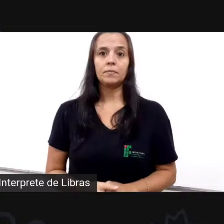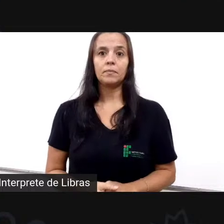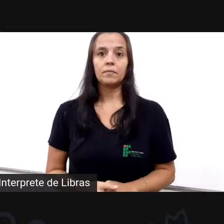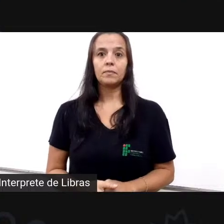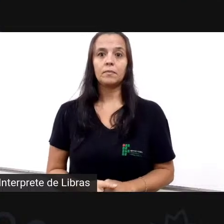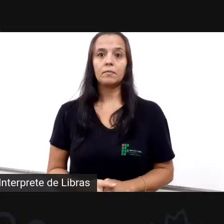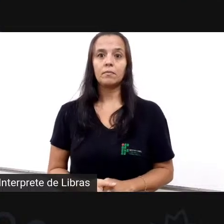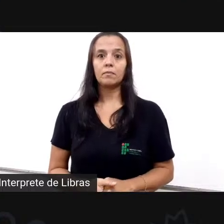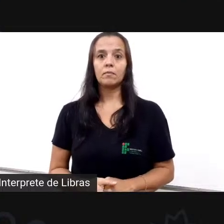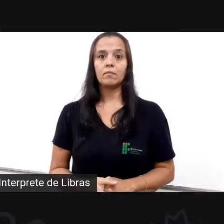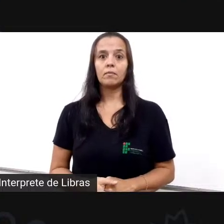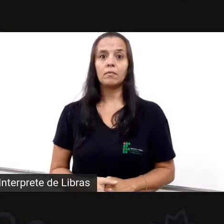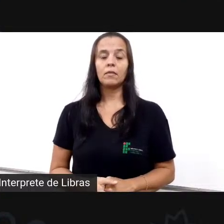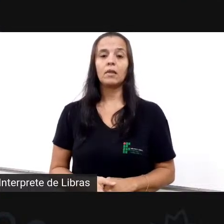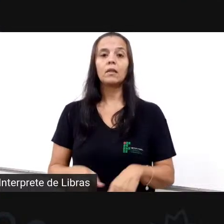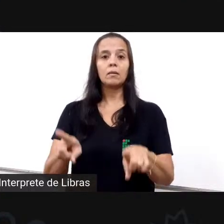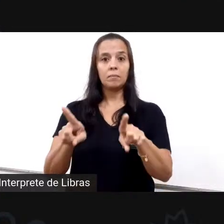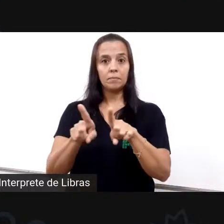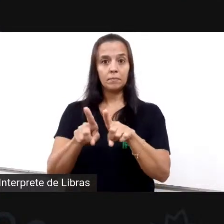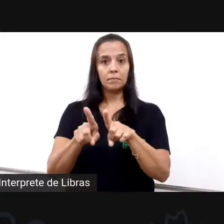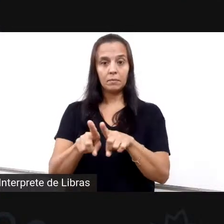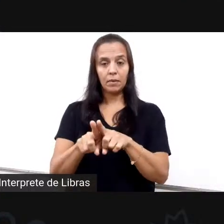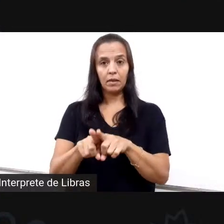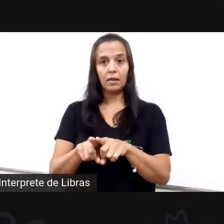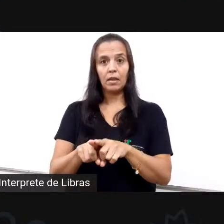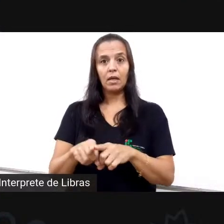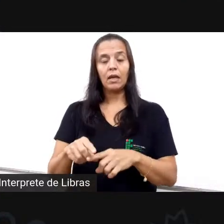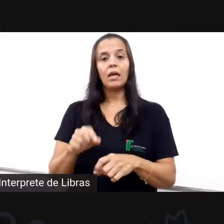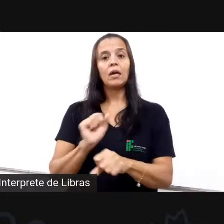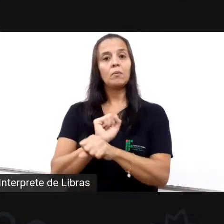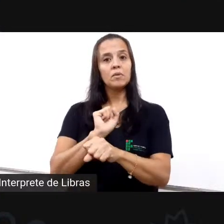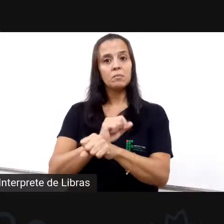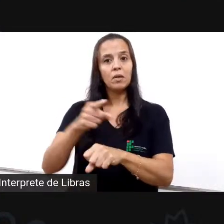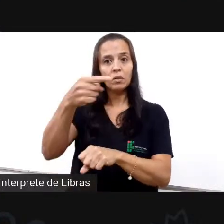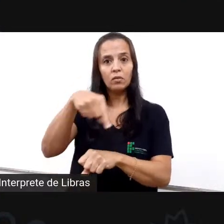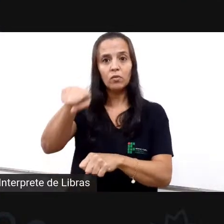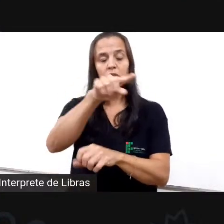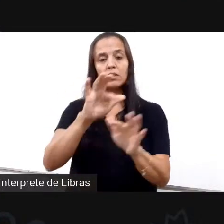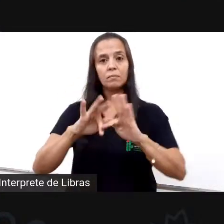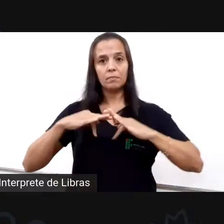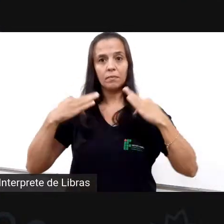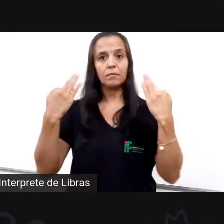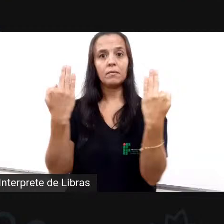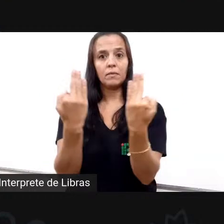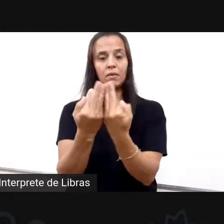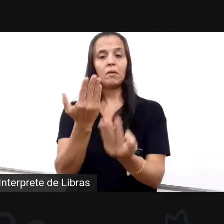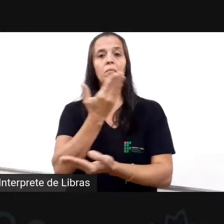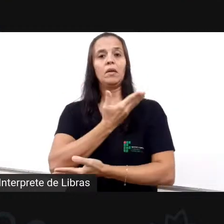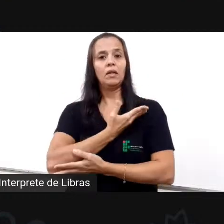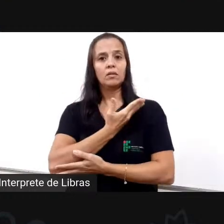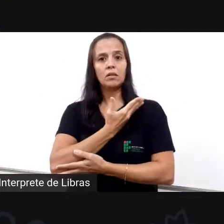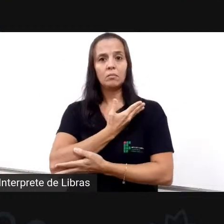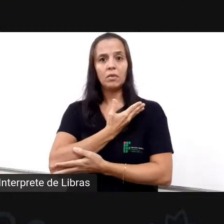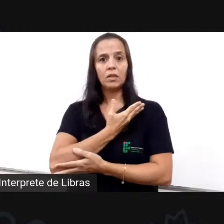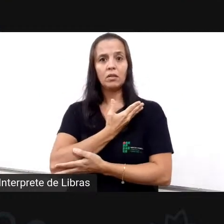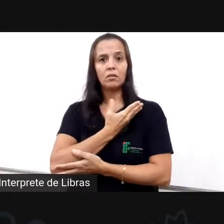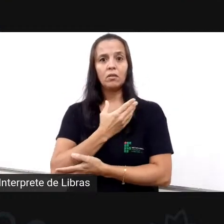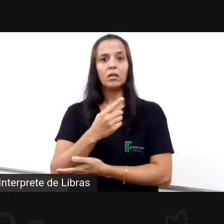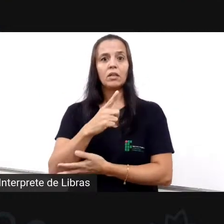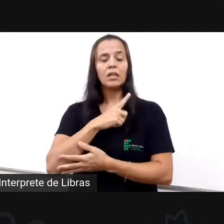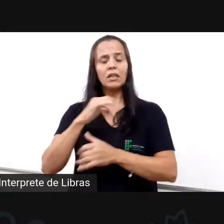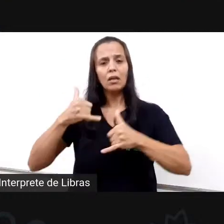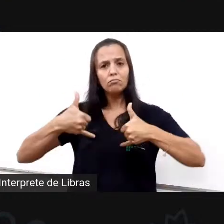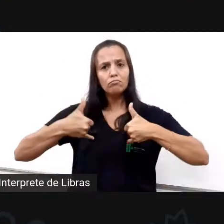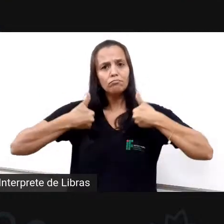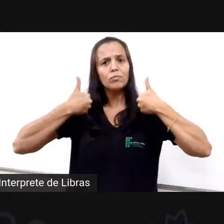Eu tenho e espero de vocês, dos seus familiares e amigos também, que tenham muito orgulho da